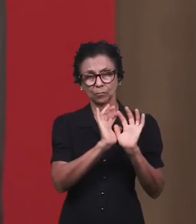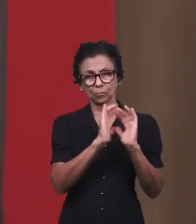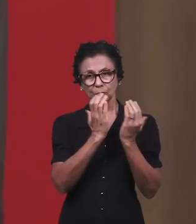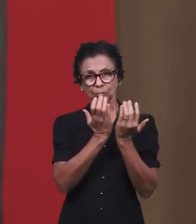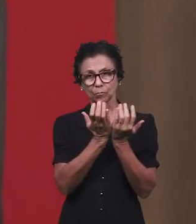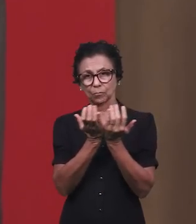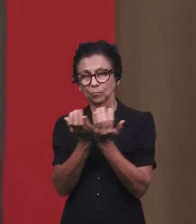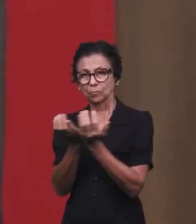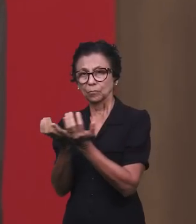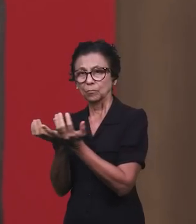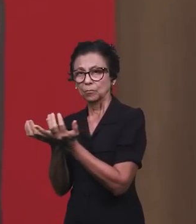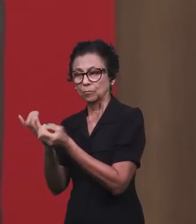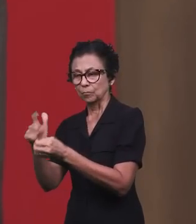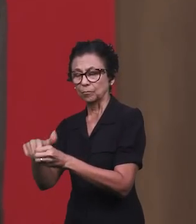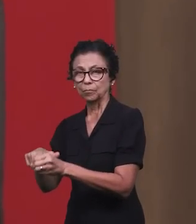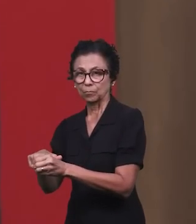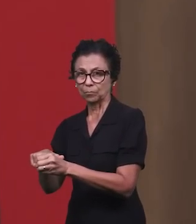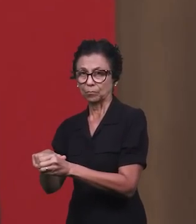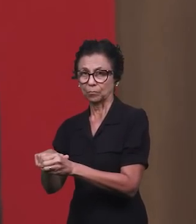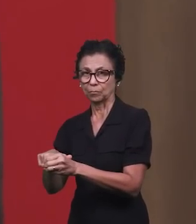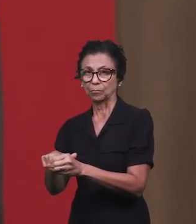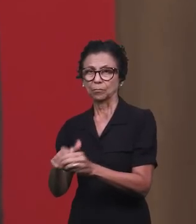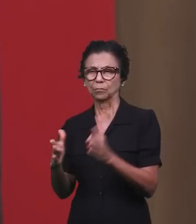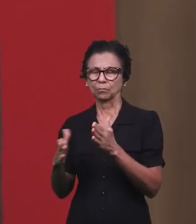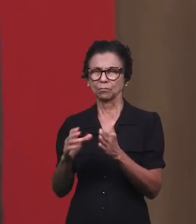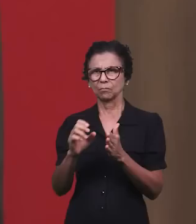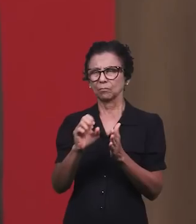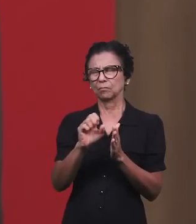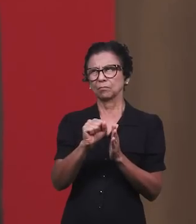deste século, em